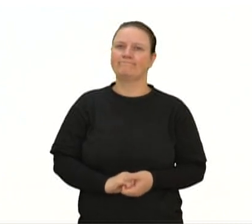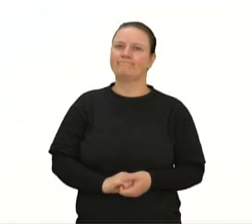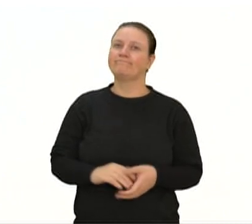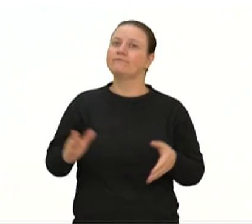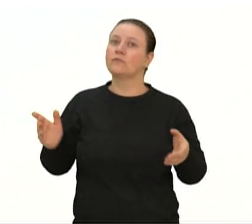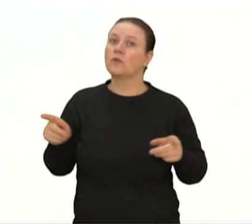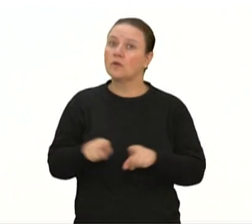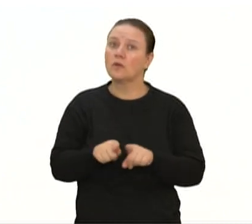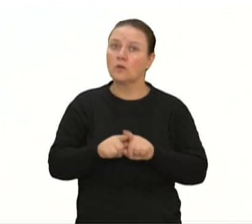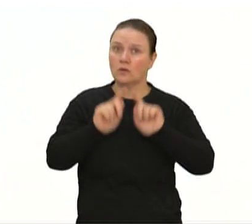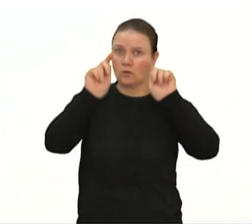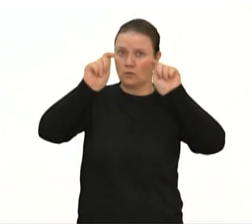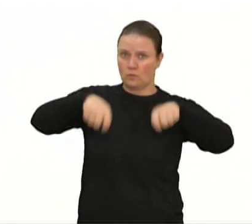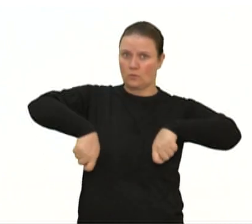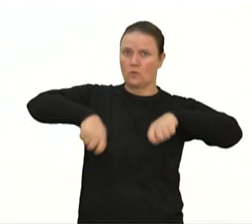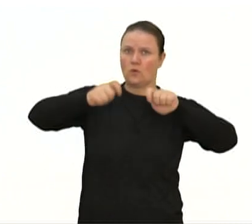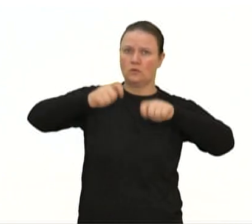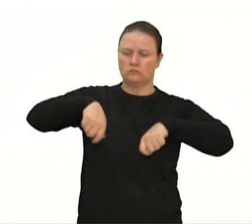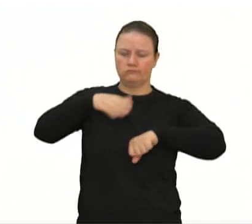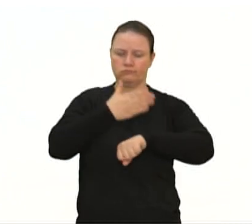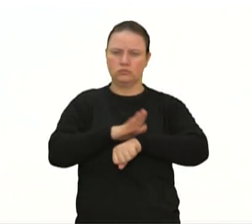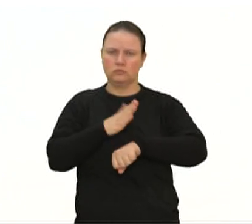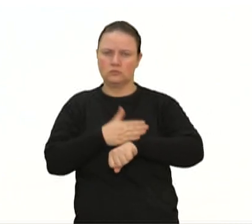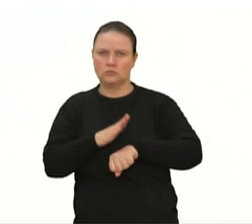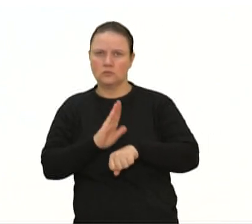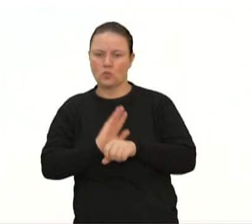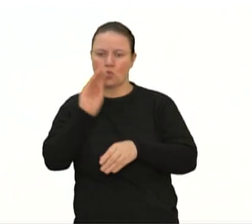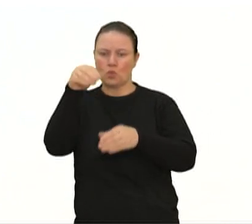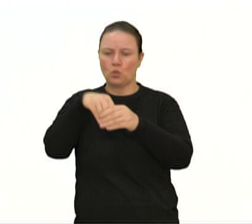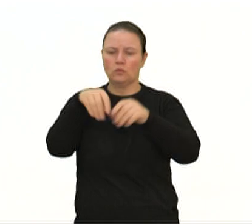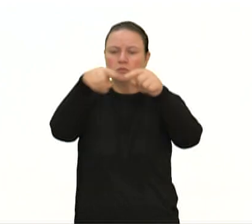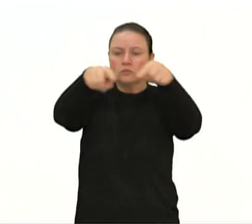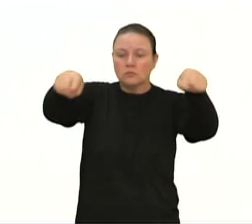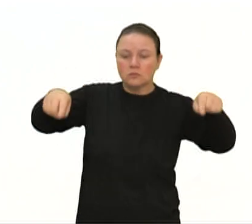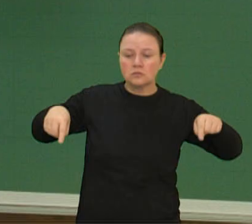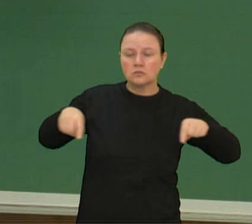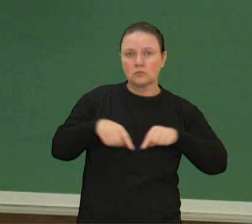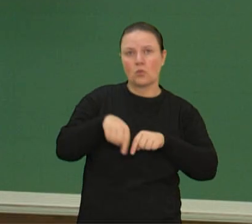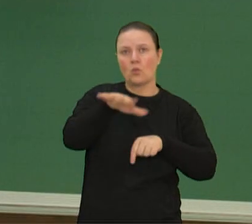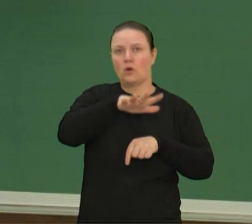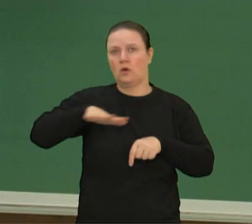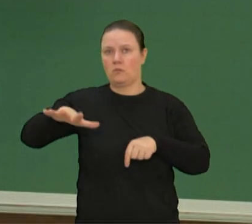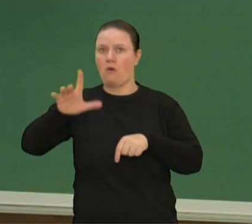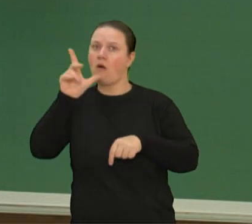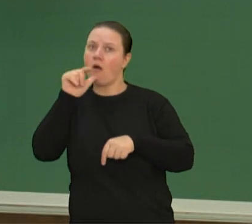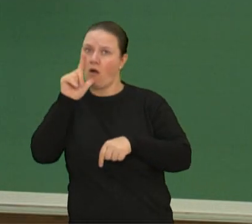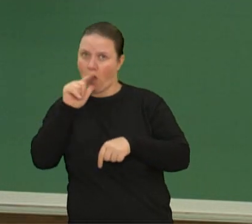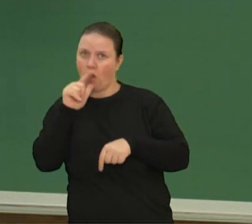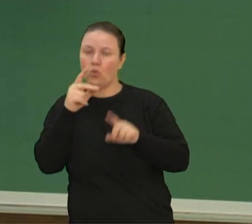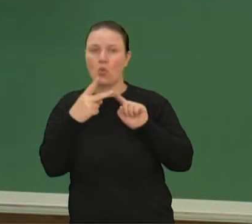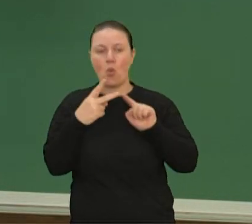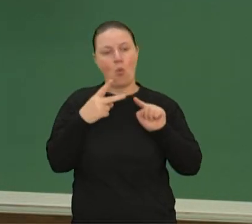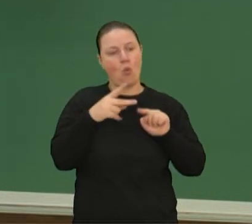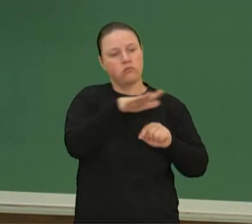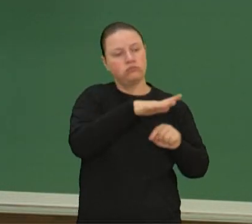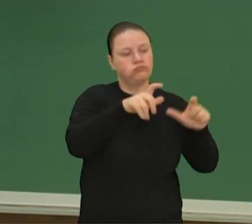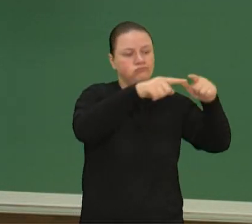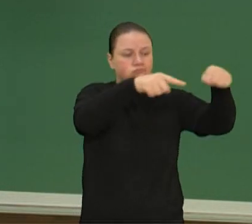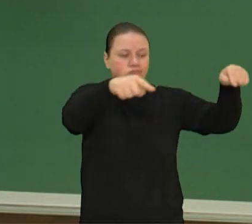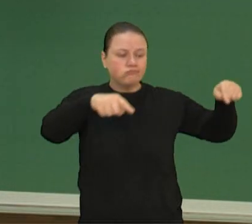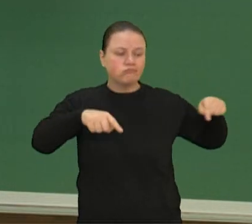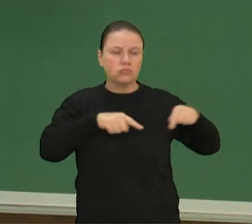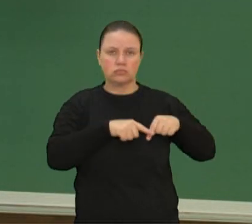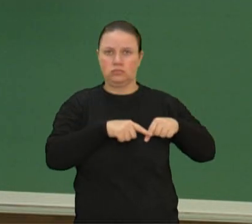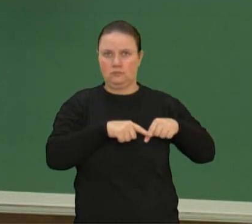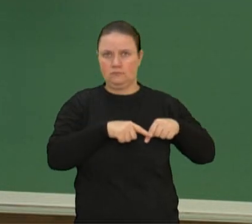Além disso, nós podemos fazer atividades dentro das academias, tanto no ambiente aquático quanto no ambiente terrestre, então dentro ou fora da